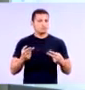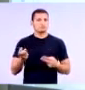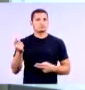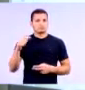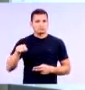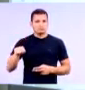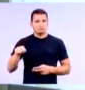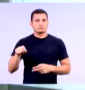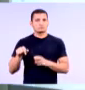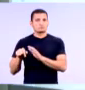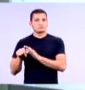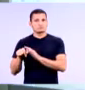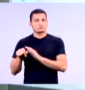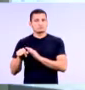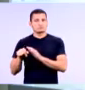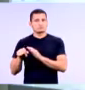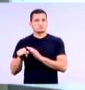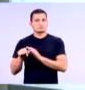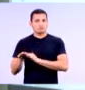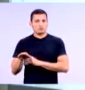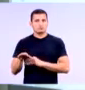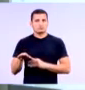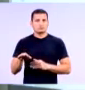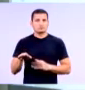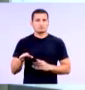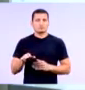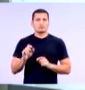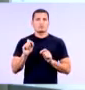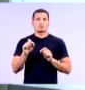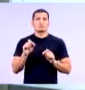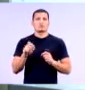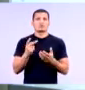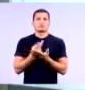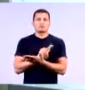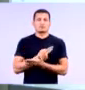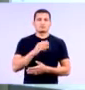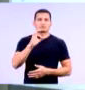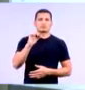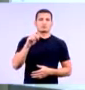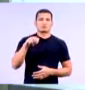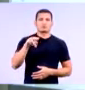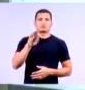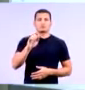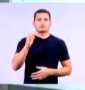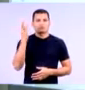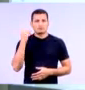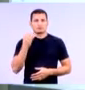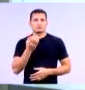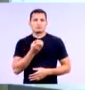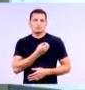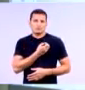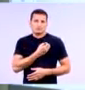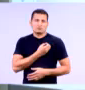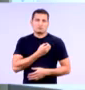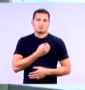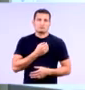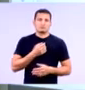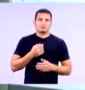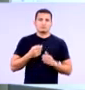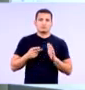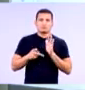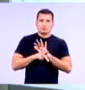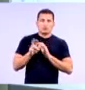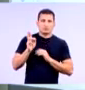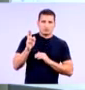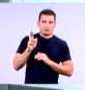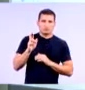que acontece com o objeto conta corrente, sabendo que a conta corrente só tem número, titular e saldo? O que acontece